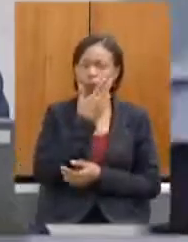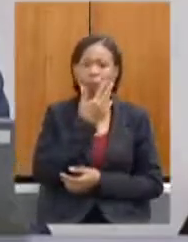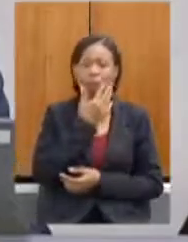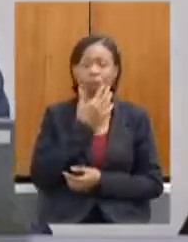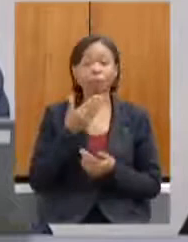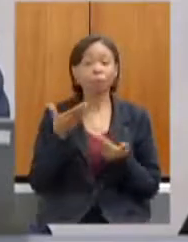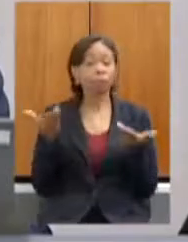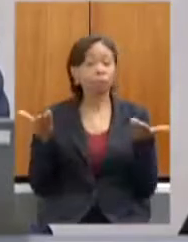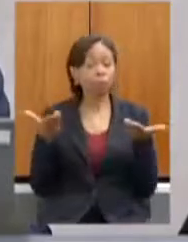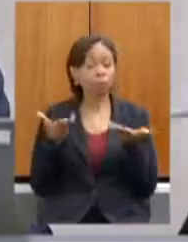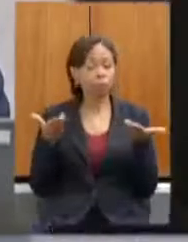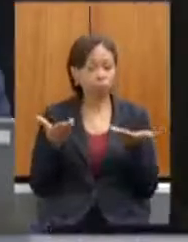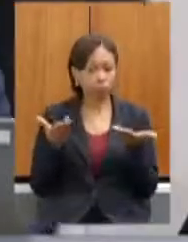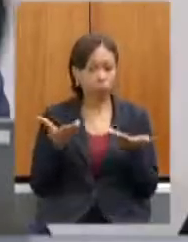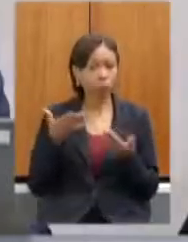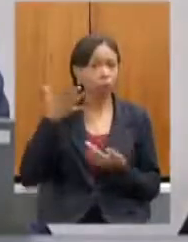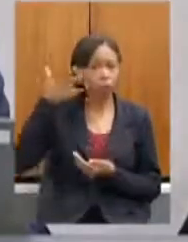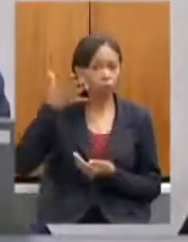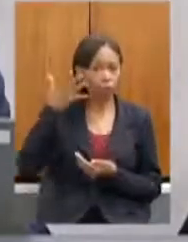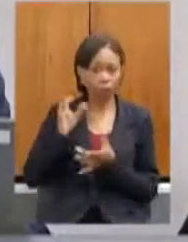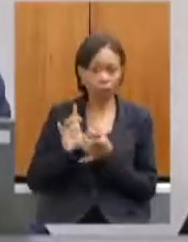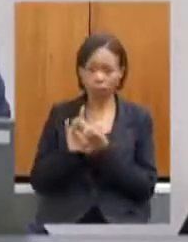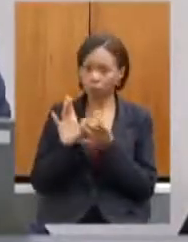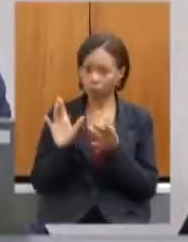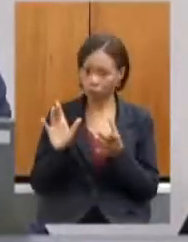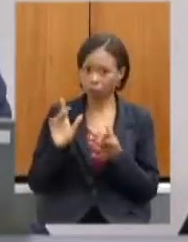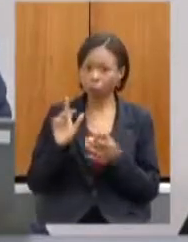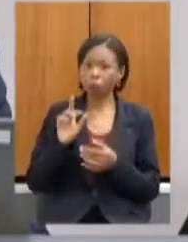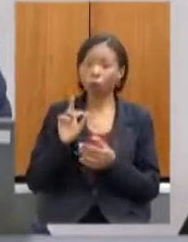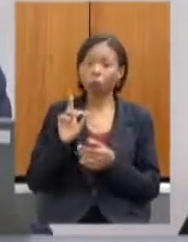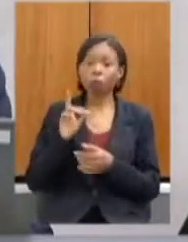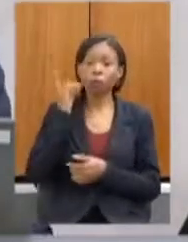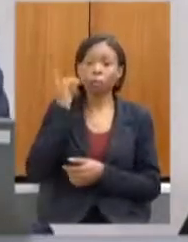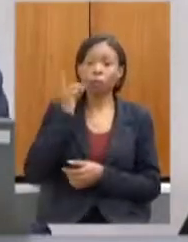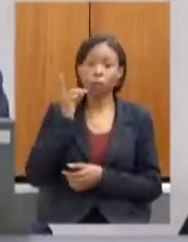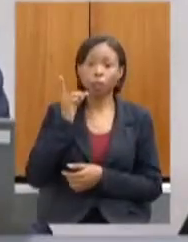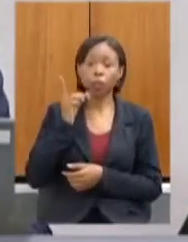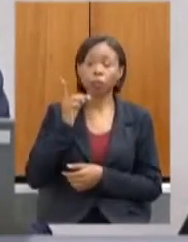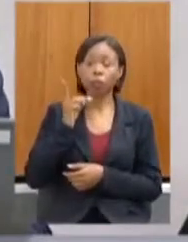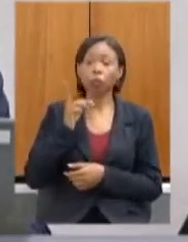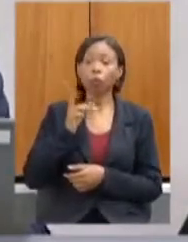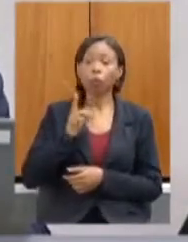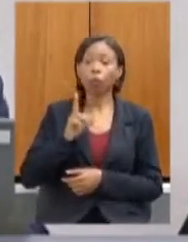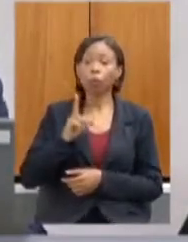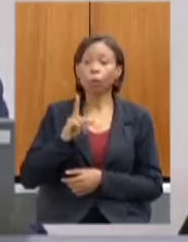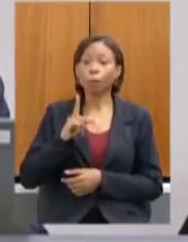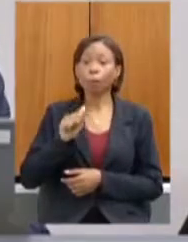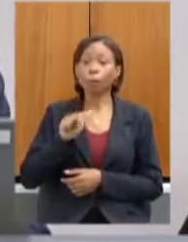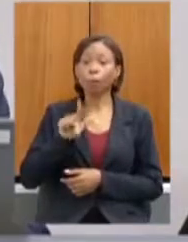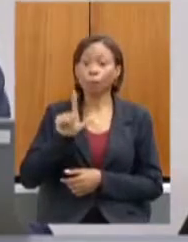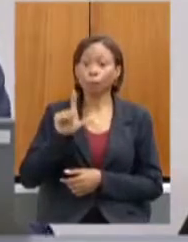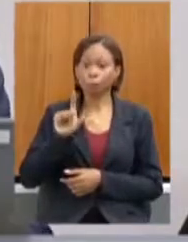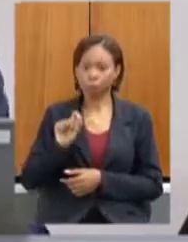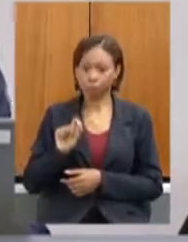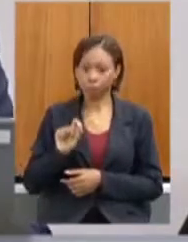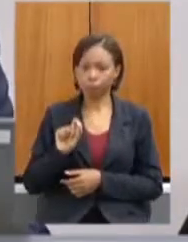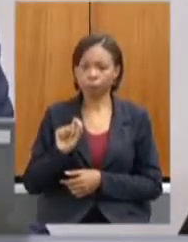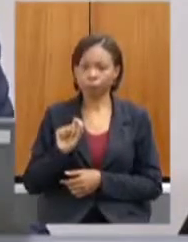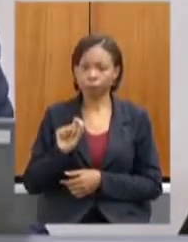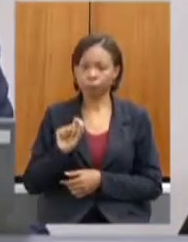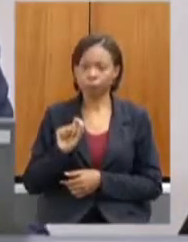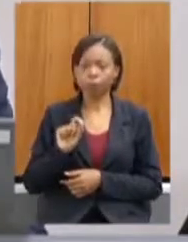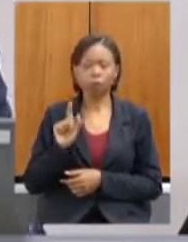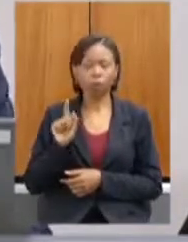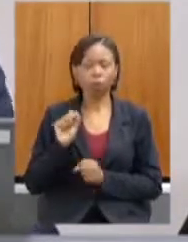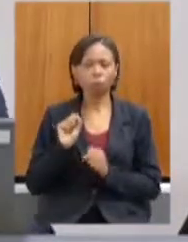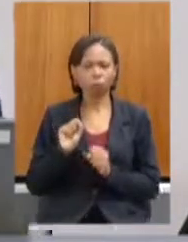palavra ao Deputado Dr Paulo e é para que possa fazer a sua seu